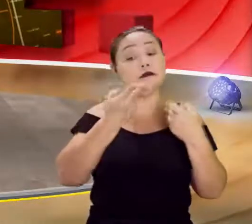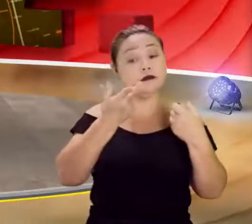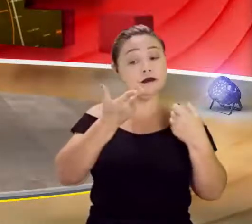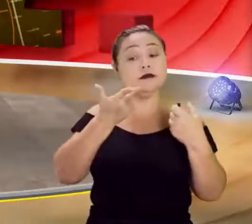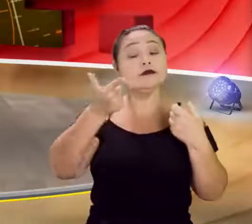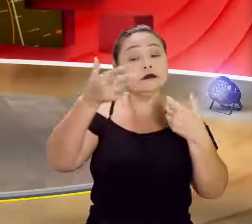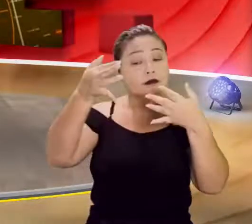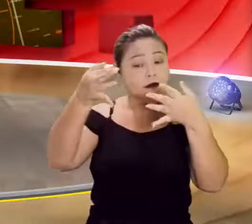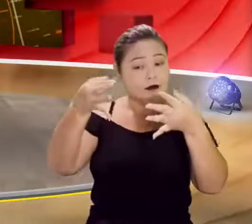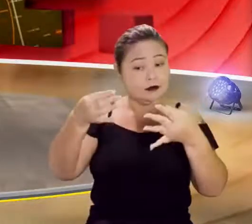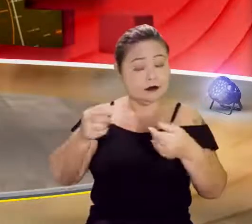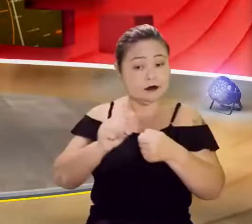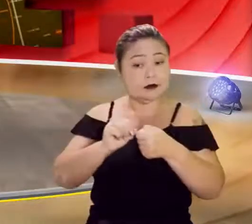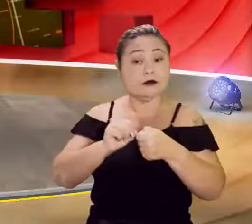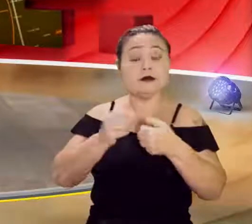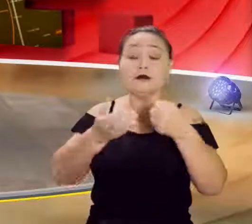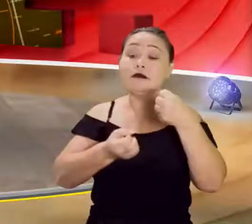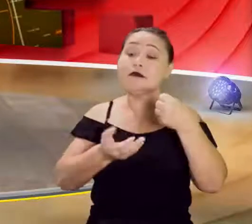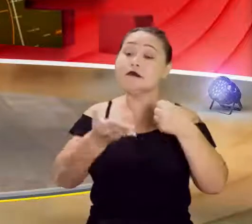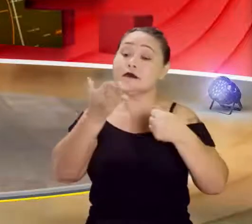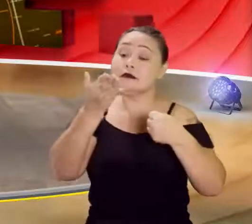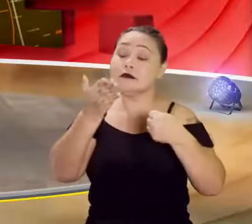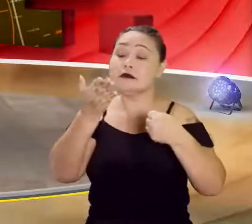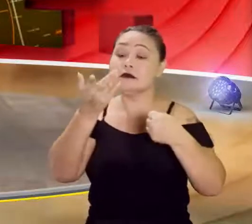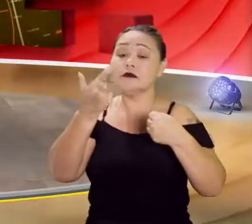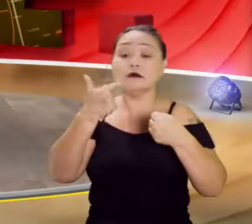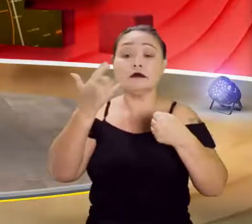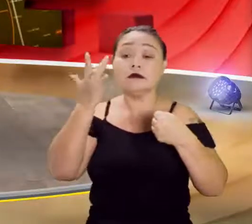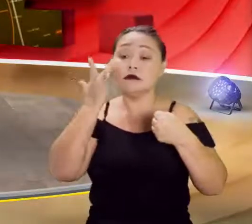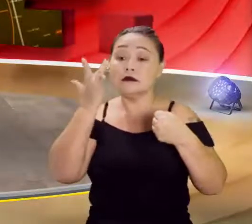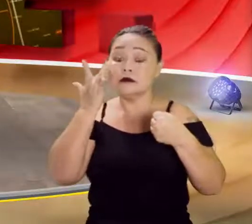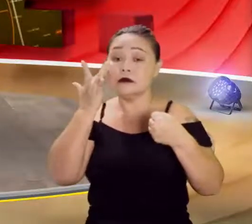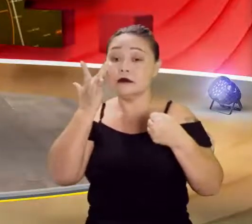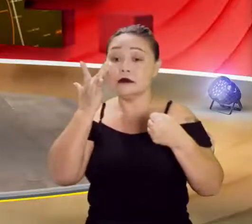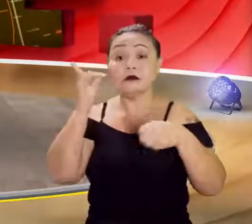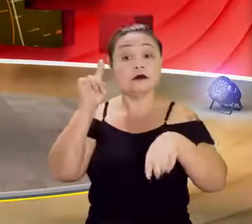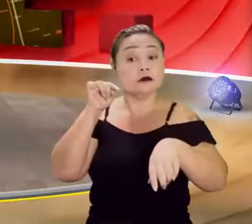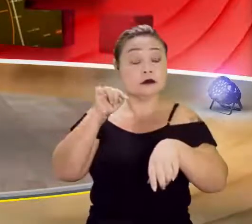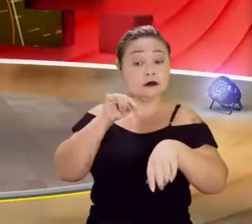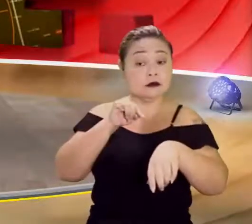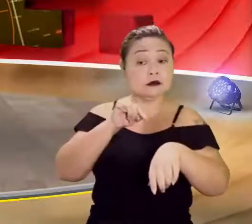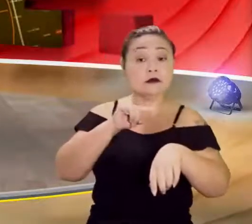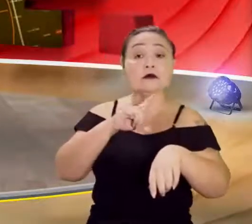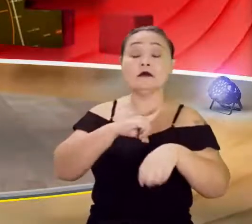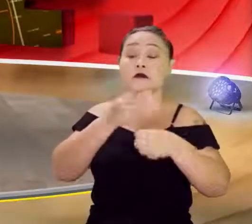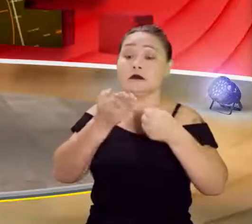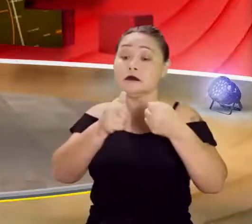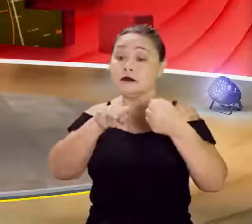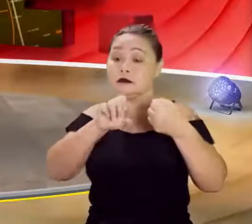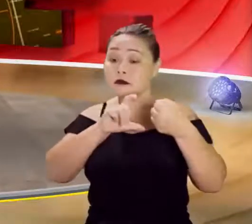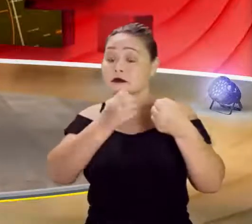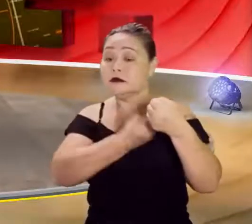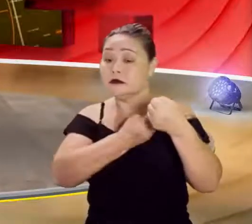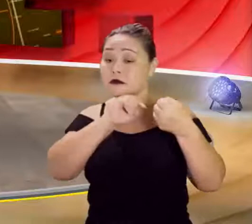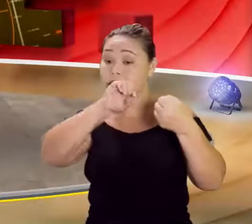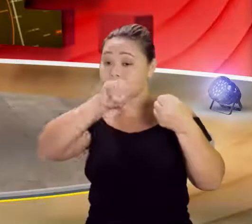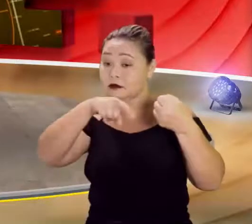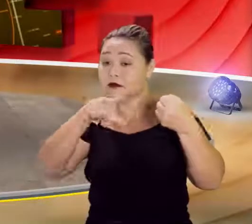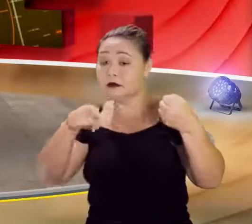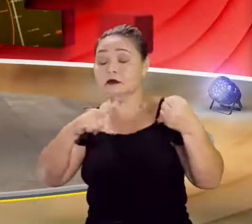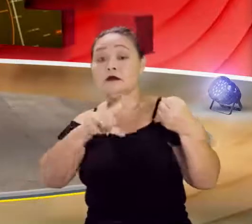esse detalhe. A potência, não sabe? Nesse caso, quando a base for número